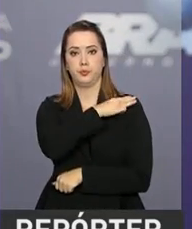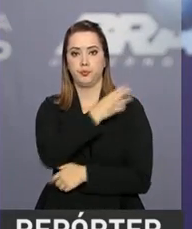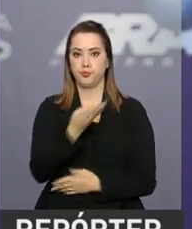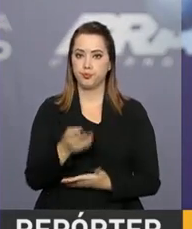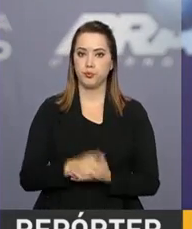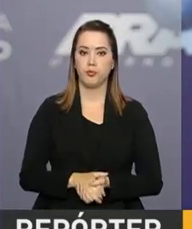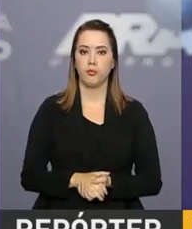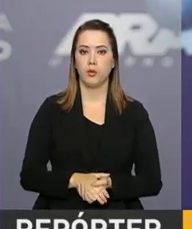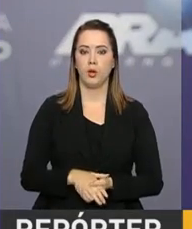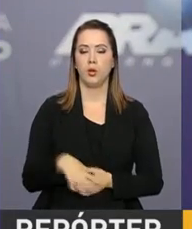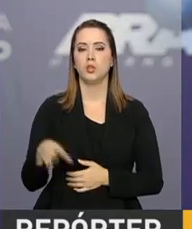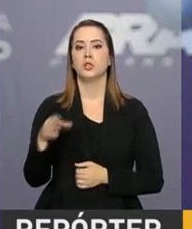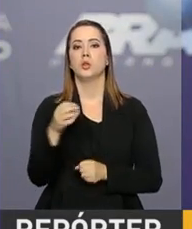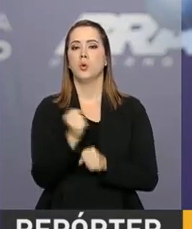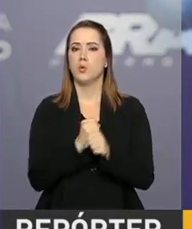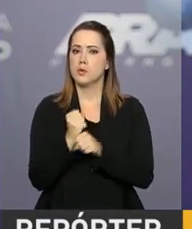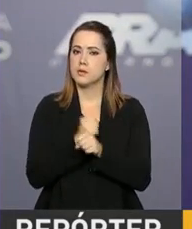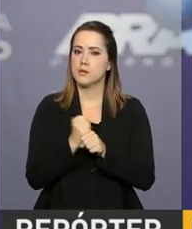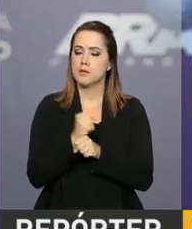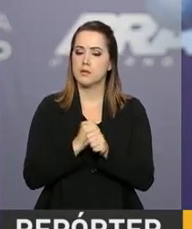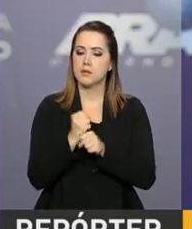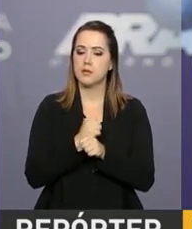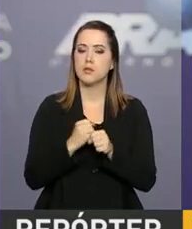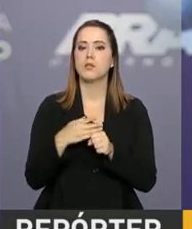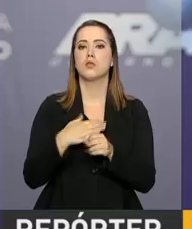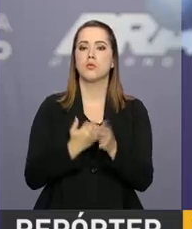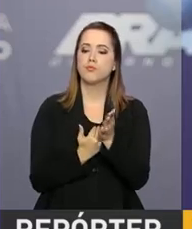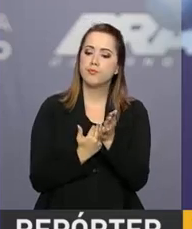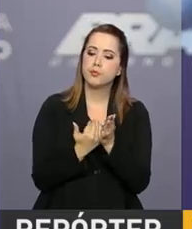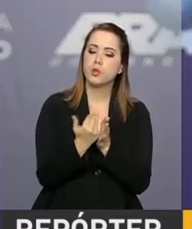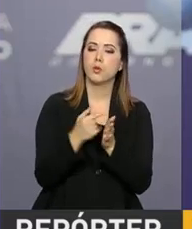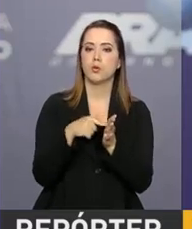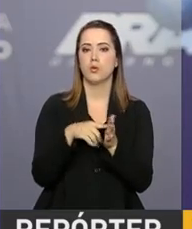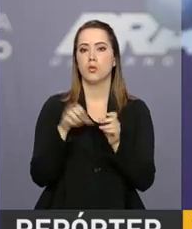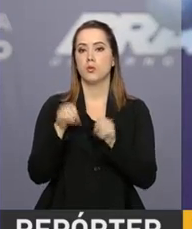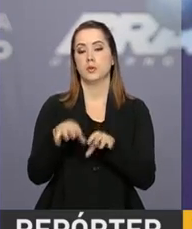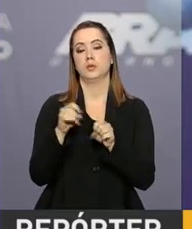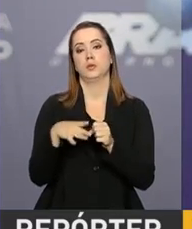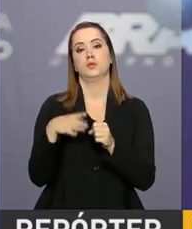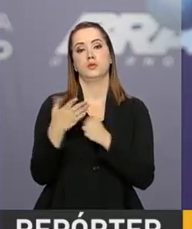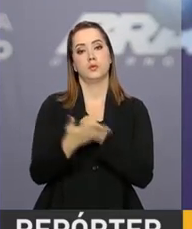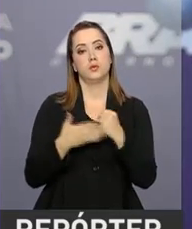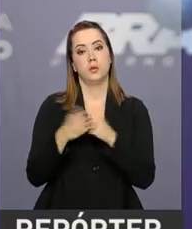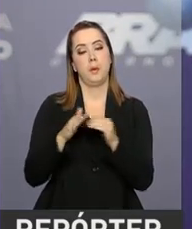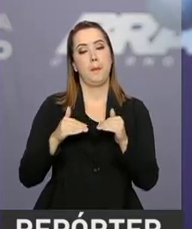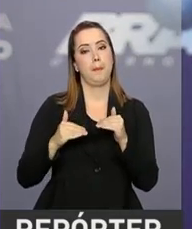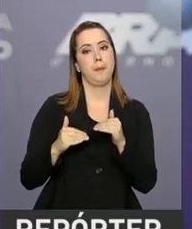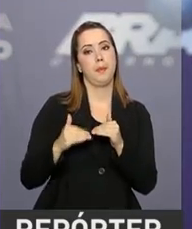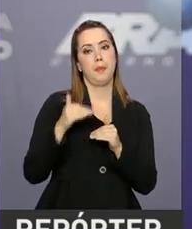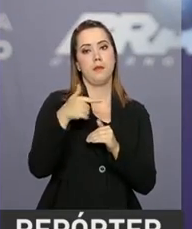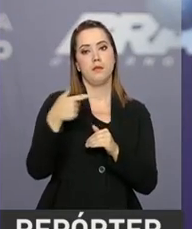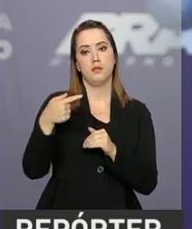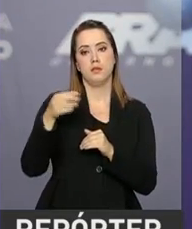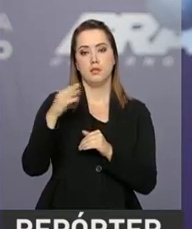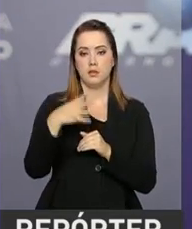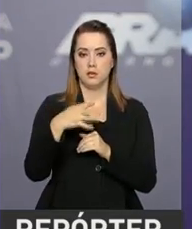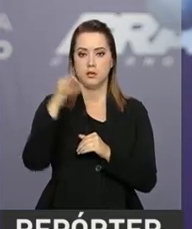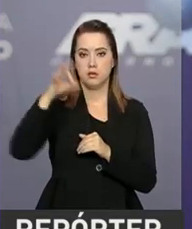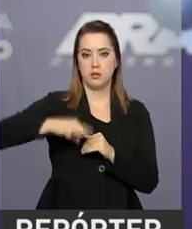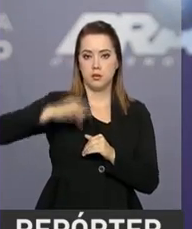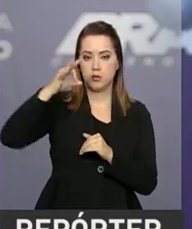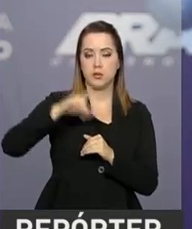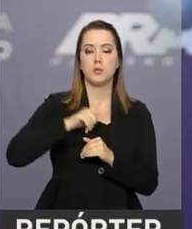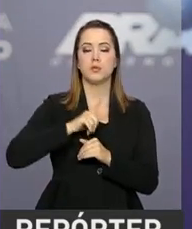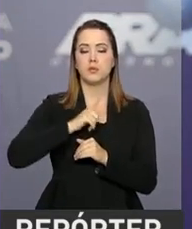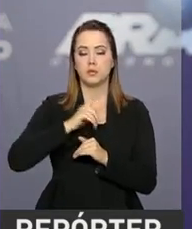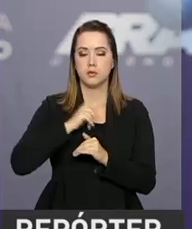iniciais do Ensino Fundamental atingiram a meta determinada pelo Ideb mais de 74% das escolas alcançaram o índice